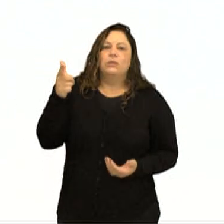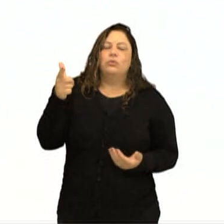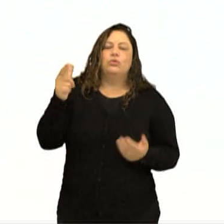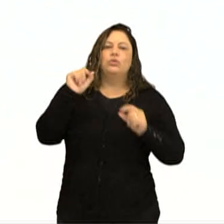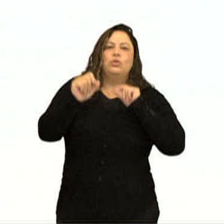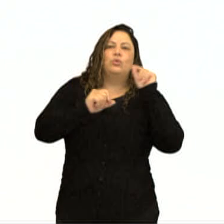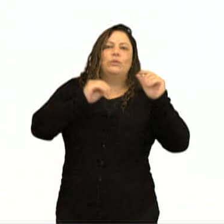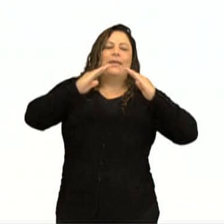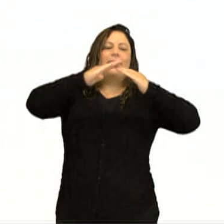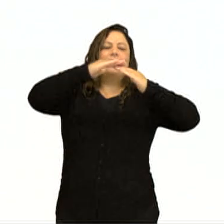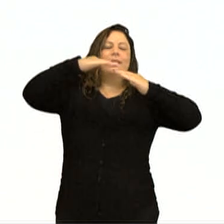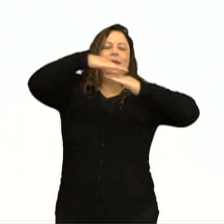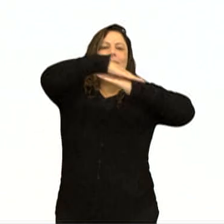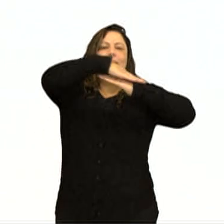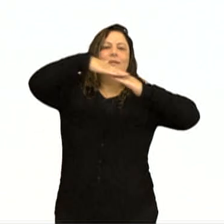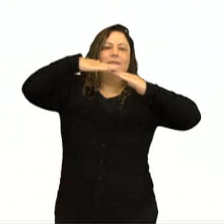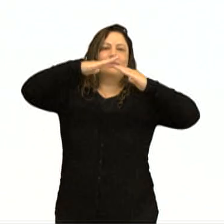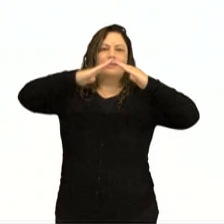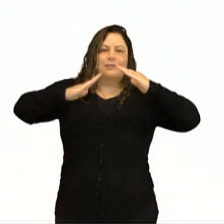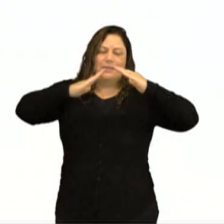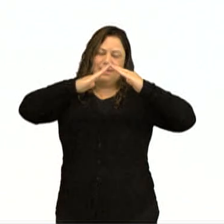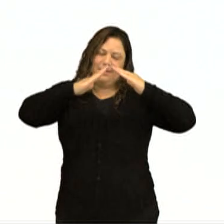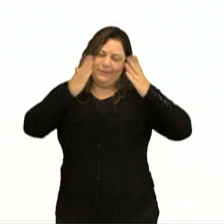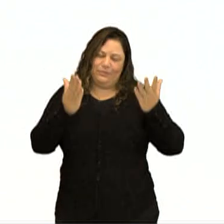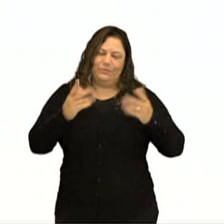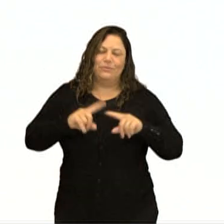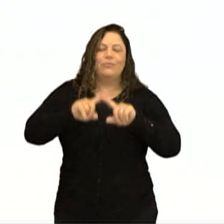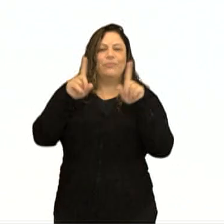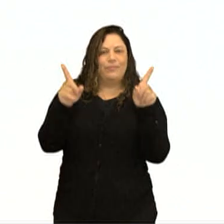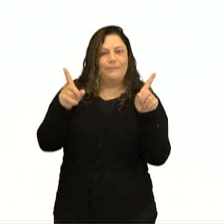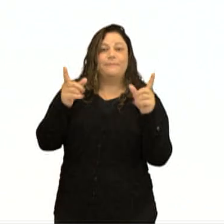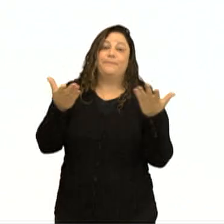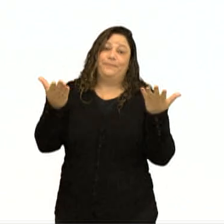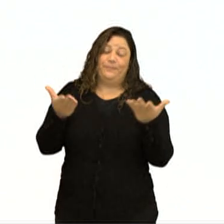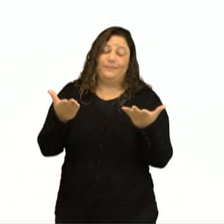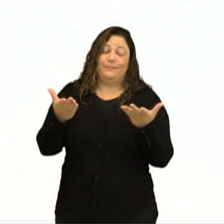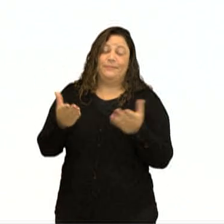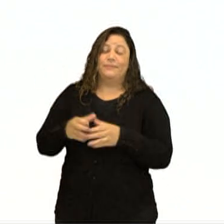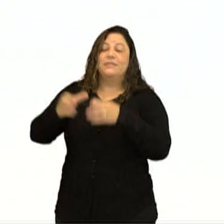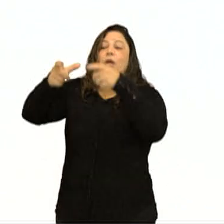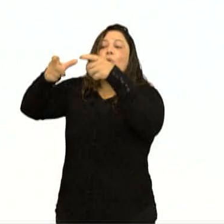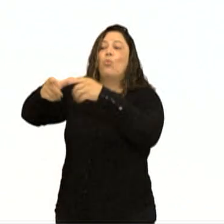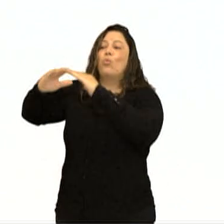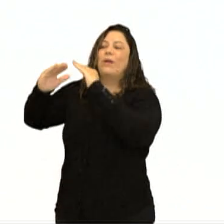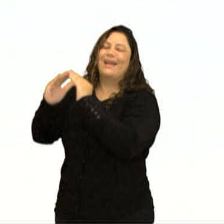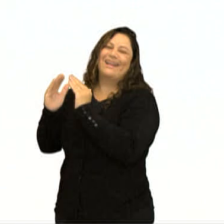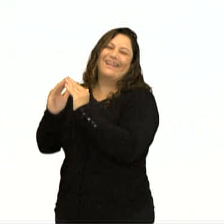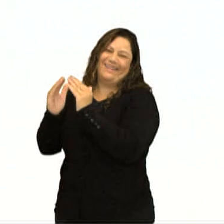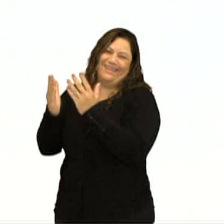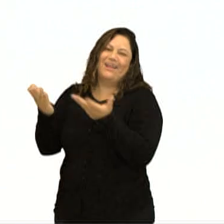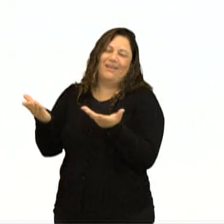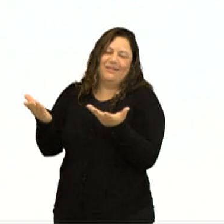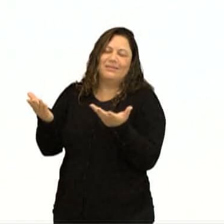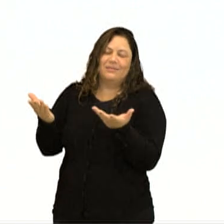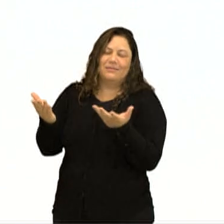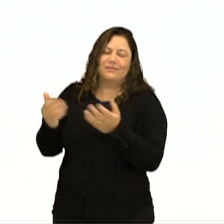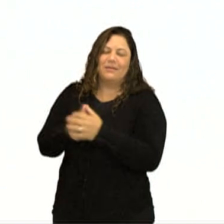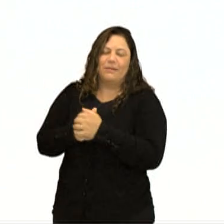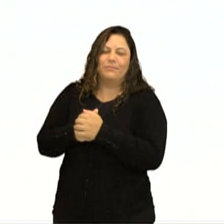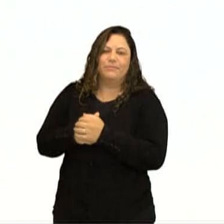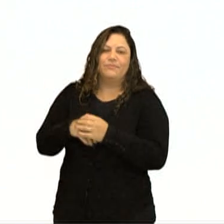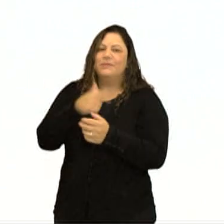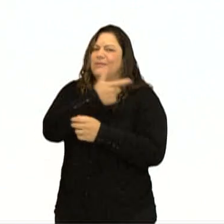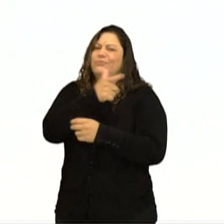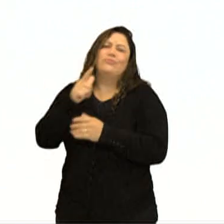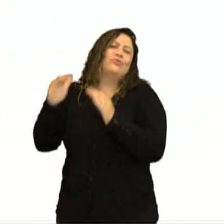Não é apenas um teto, apenas um telhado, e sim aqui a questão da casa, por proximidade, a casa tem teto, mas ela não